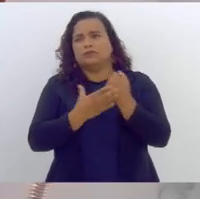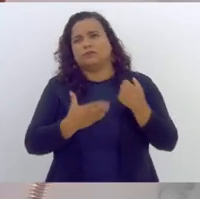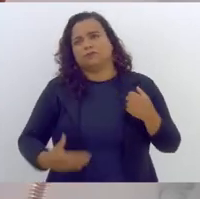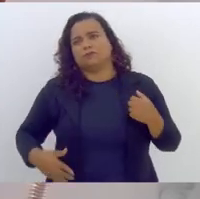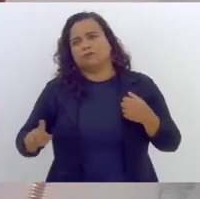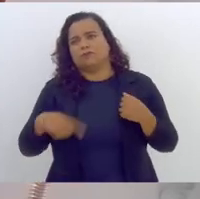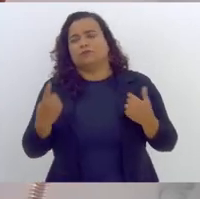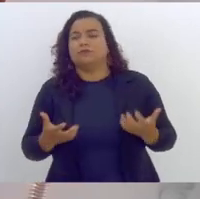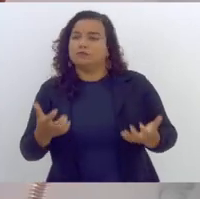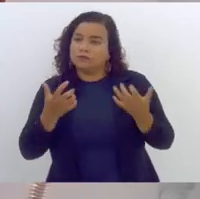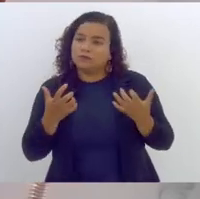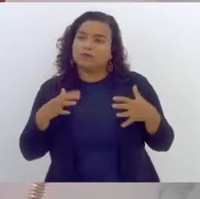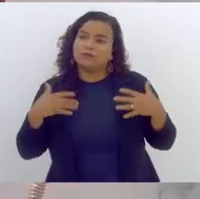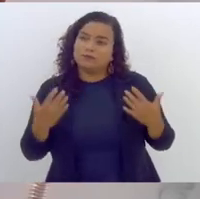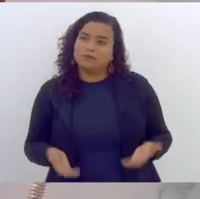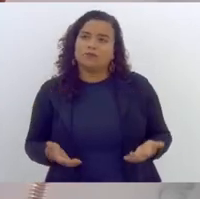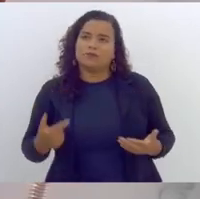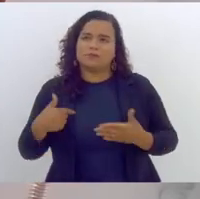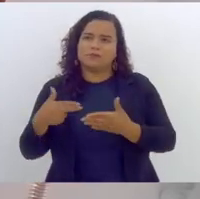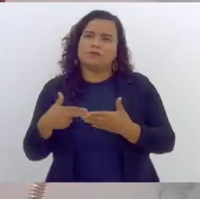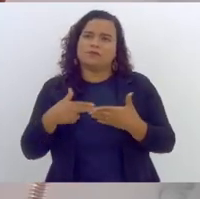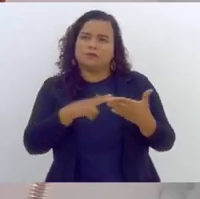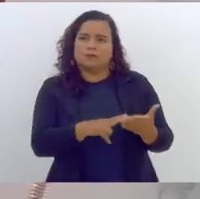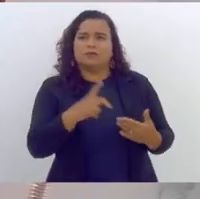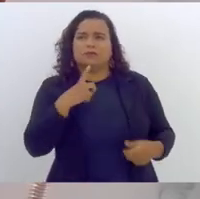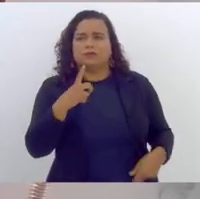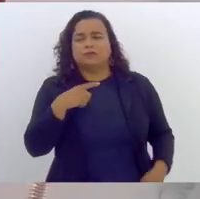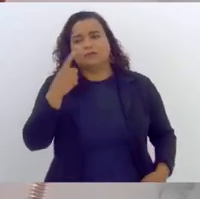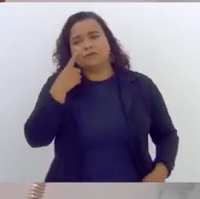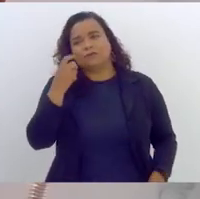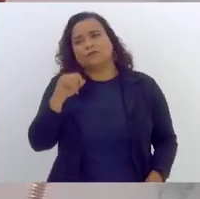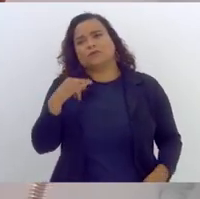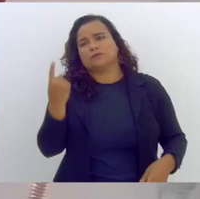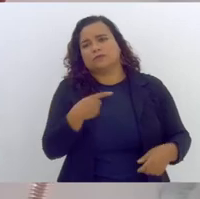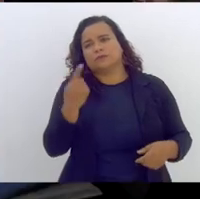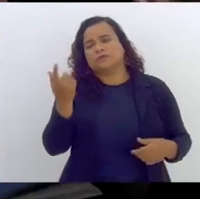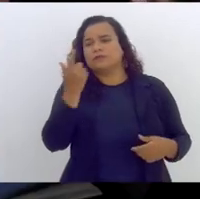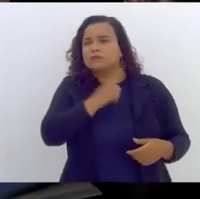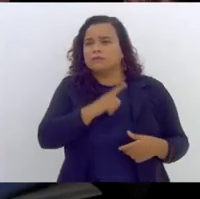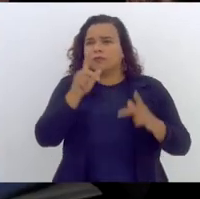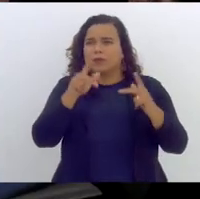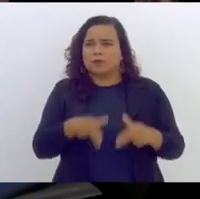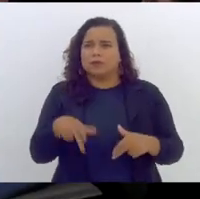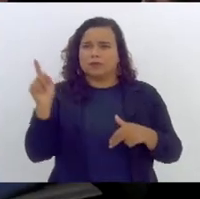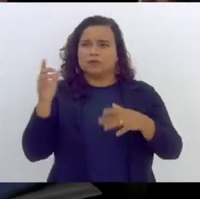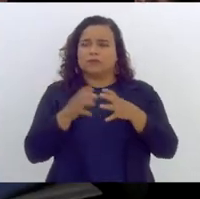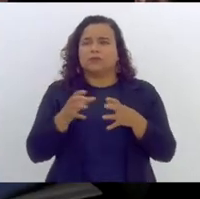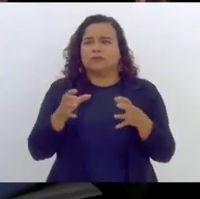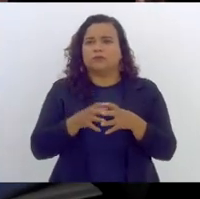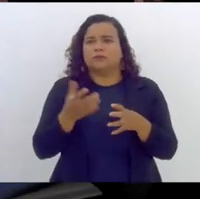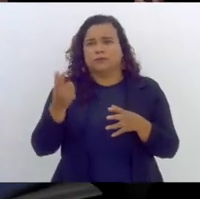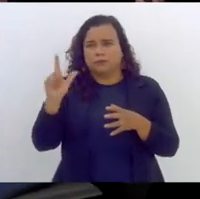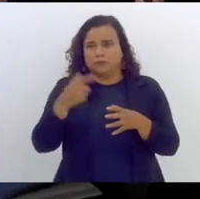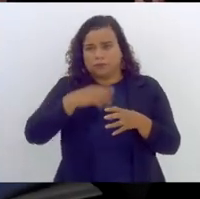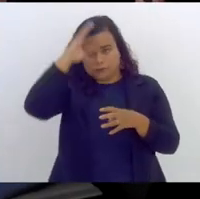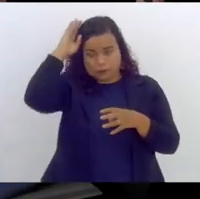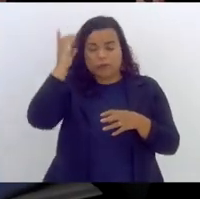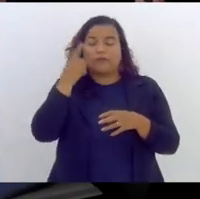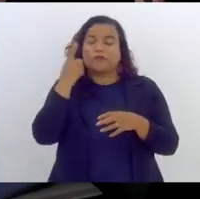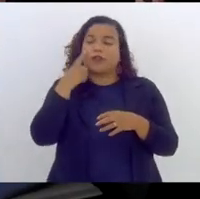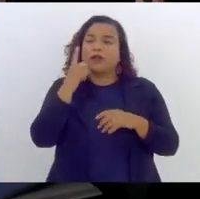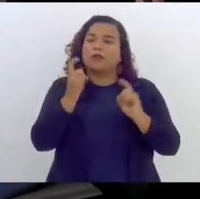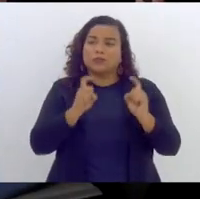é o que a gente pretende então o Alberto eu tô encaminhando aqui para ver se a gente consegue a exemplo do que fez com bombeiro realizar reuniões